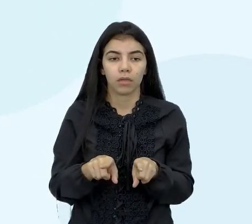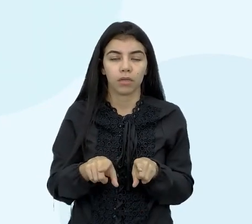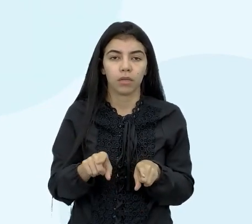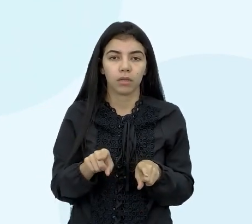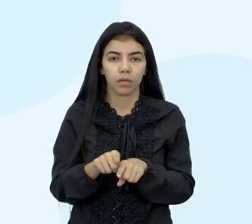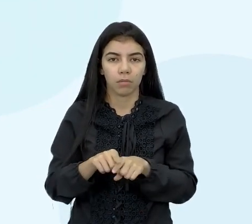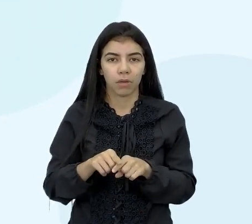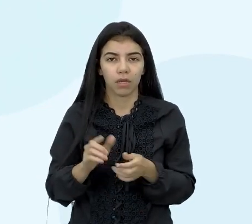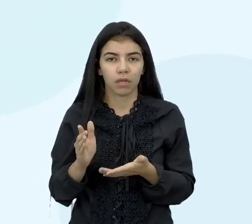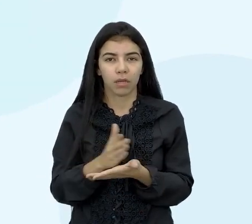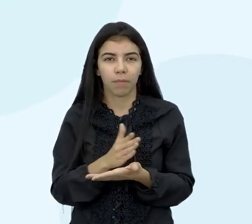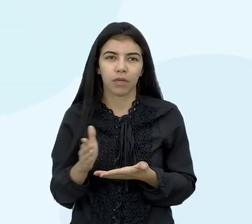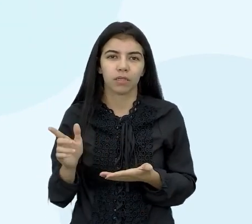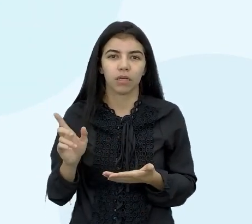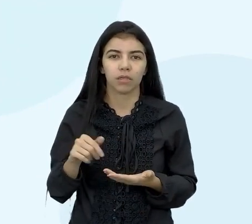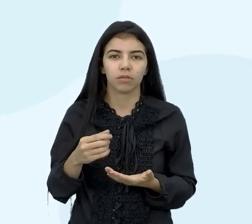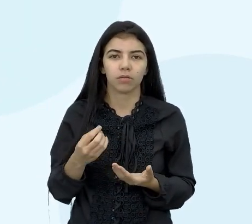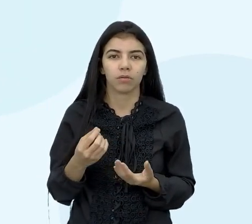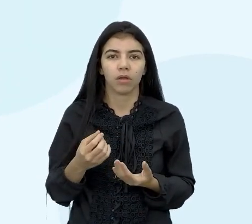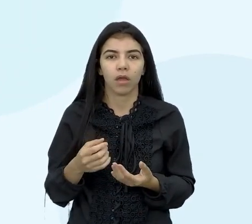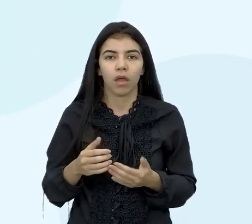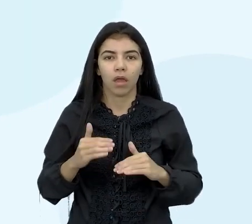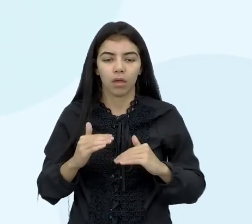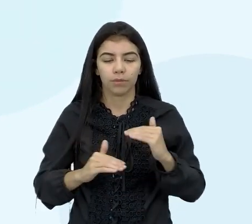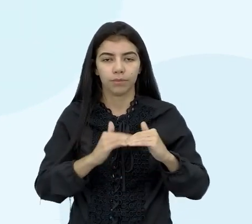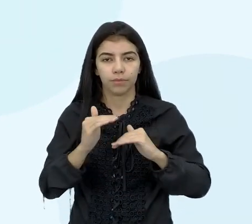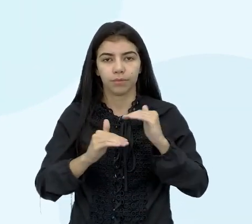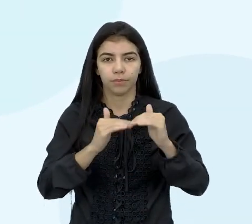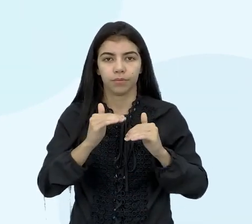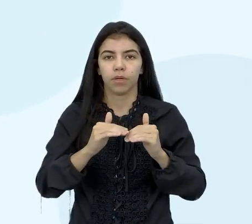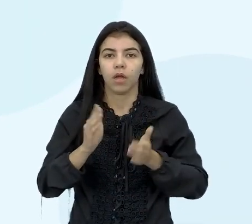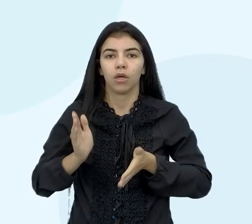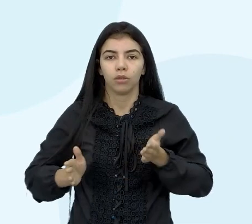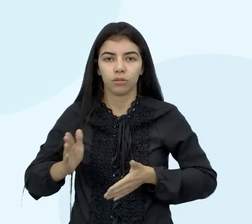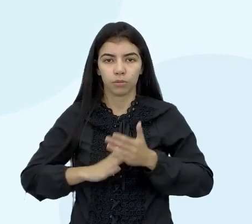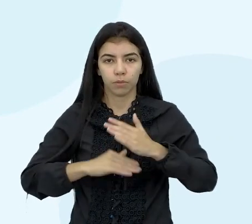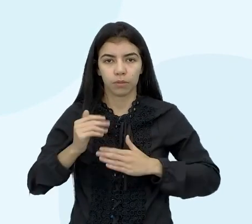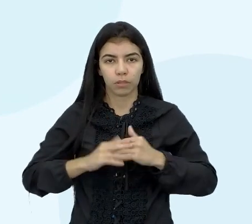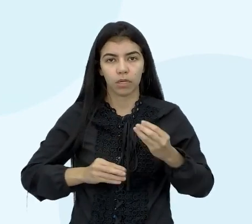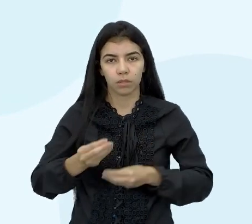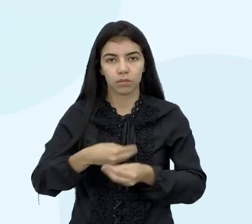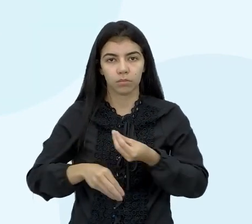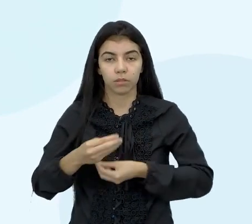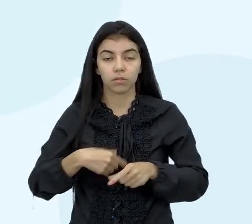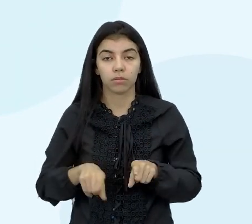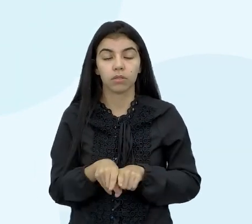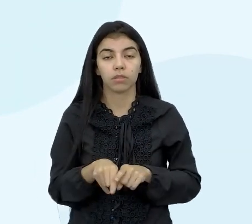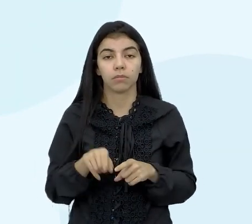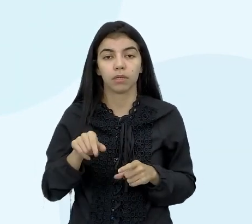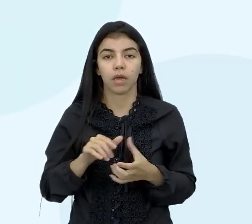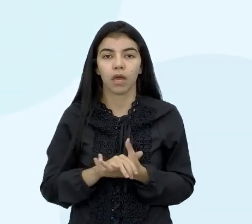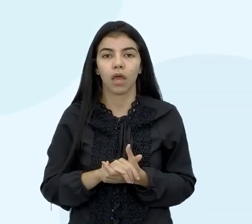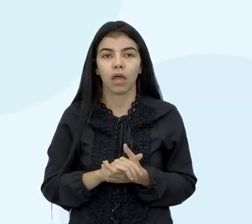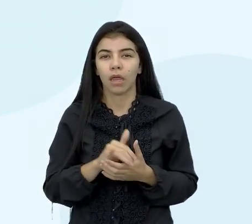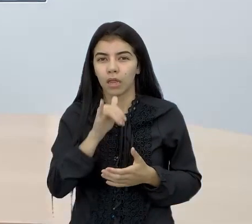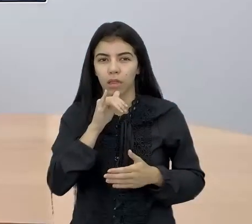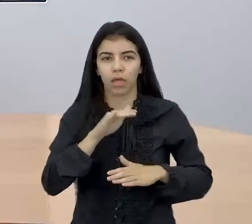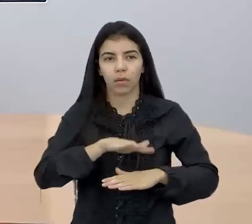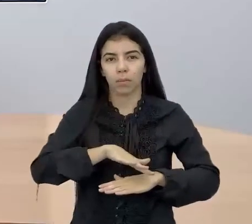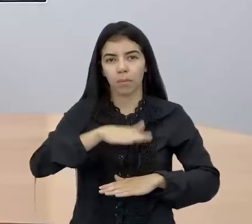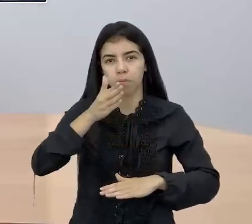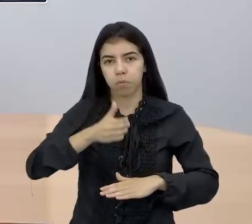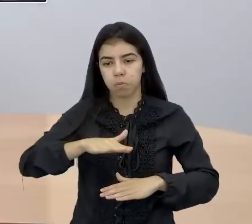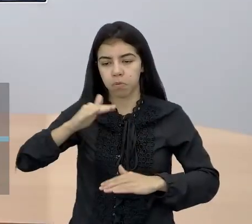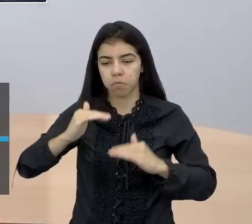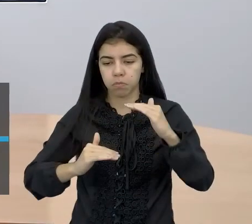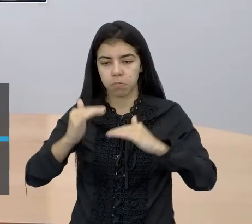do tempo de formação ou do que é trazido durante os processos de erosão, você tem tamanhos e formas diferentes